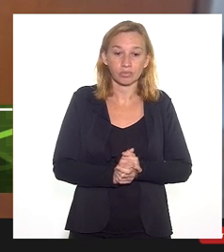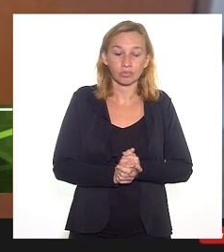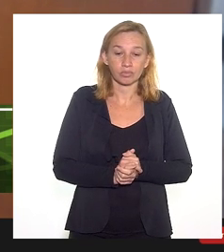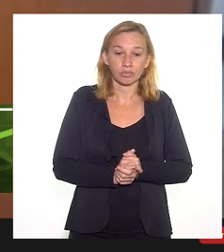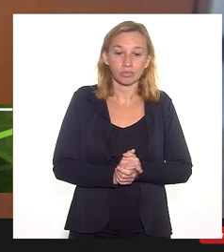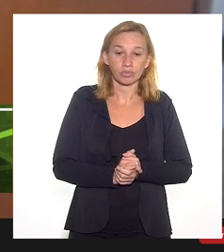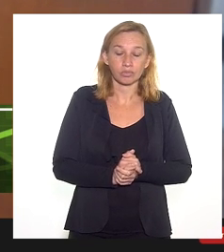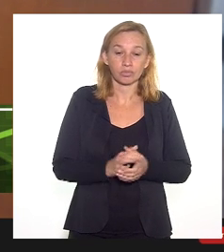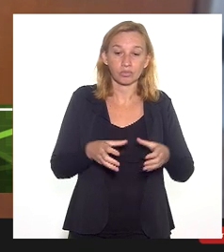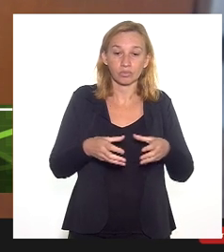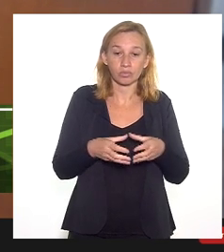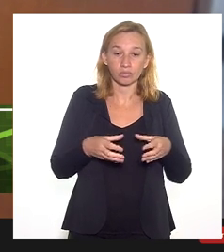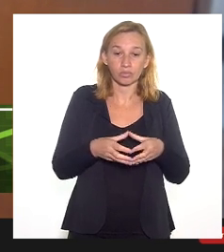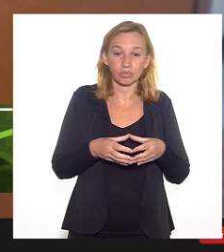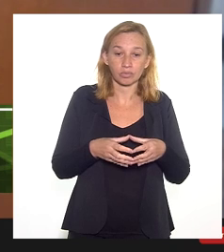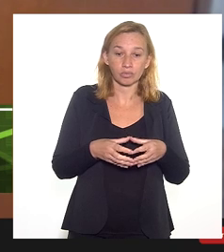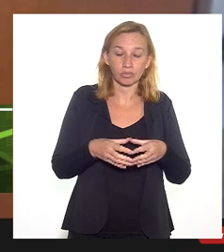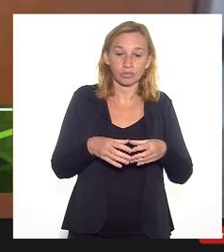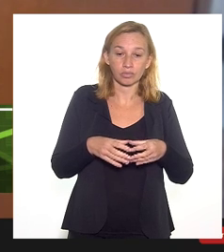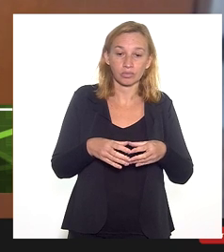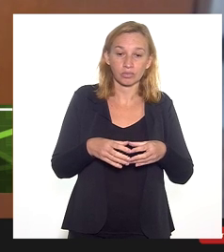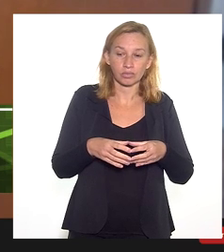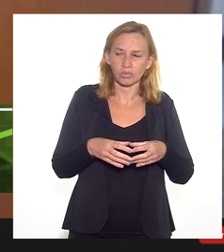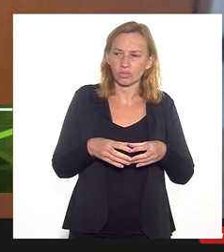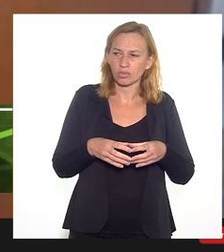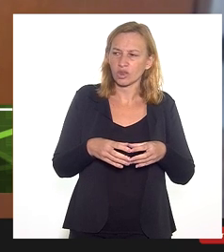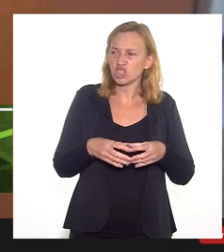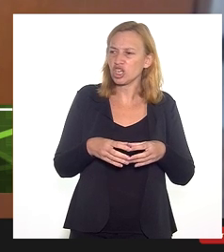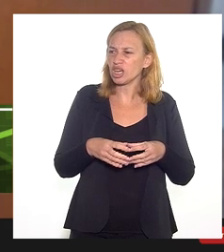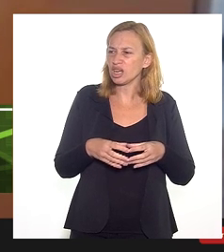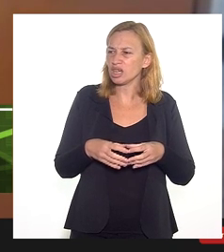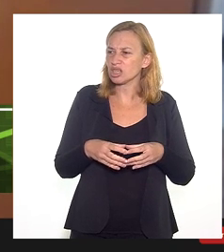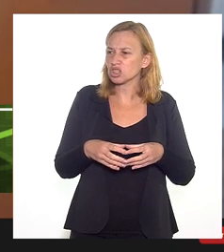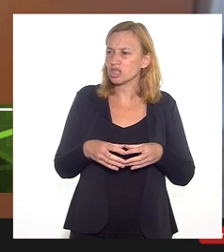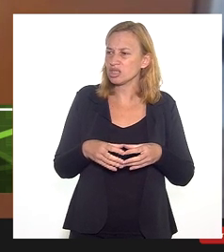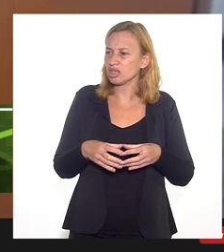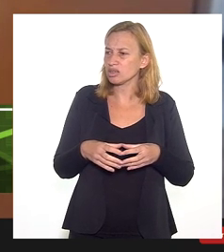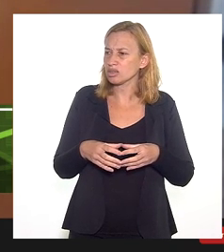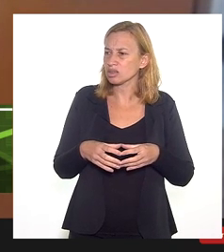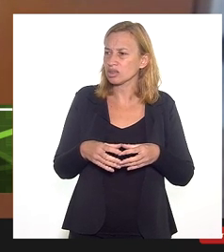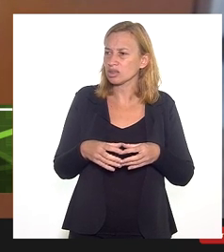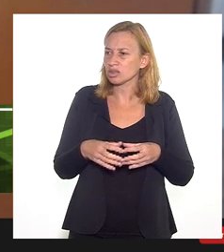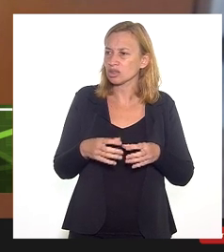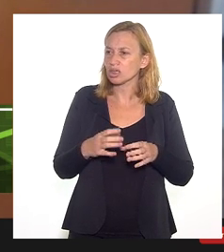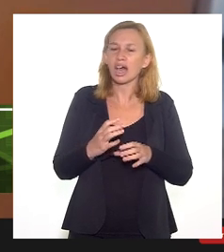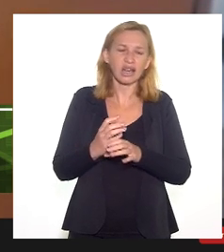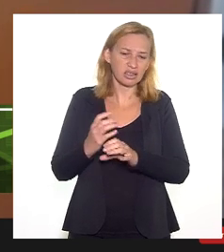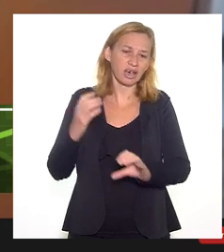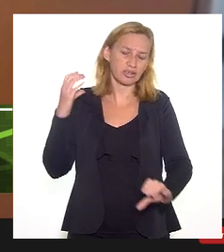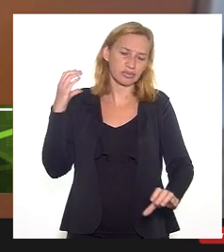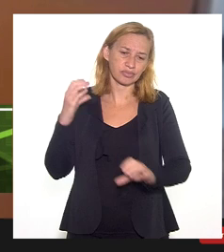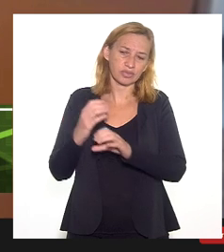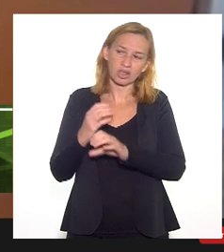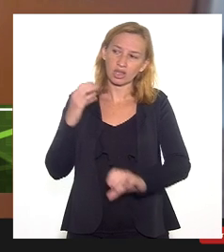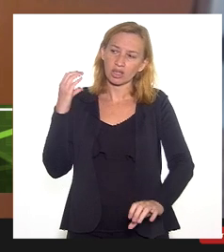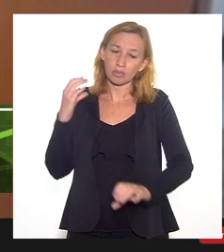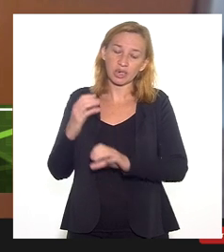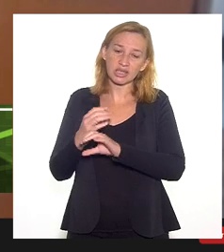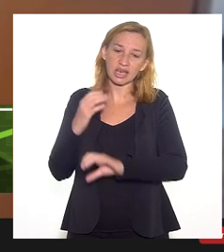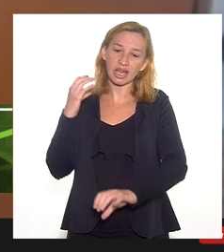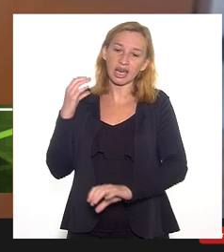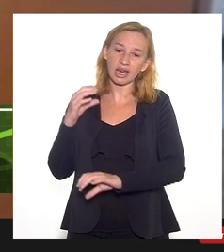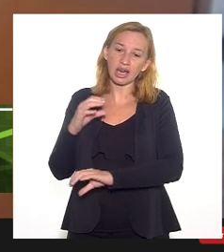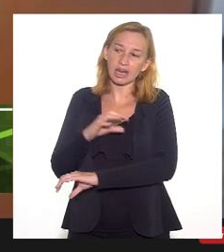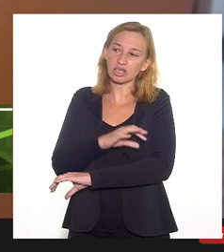Clube de Engenharia, onde nós vamos participar juntamente com os leitores das universidades federais para discutir o